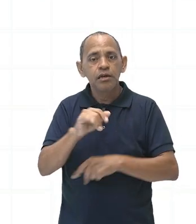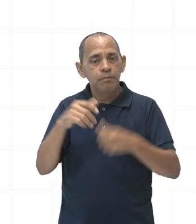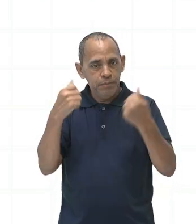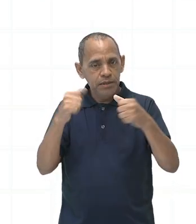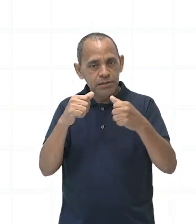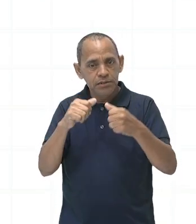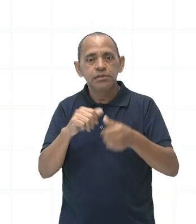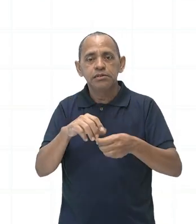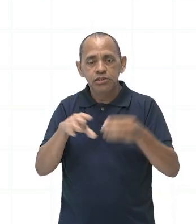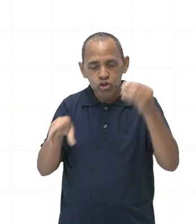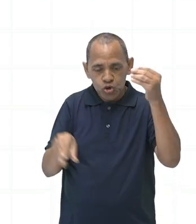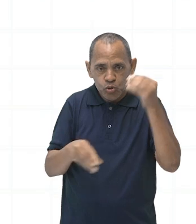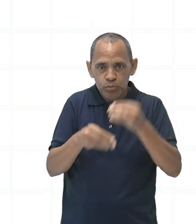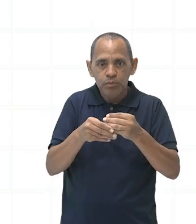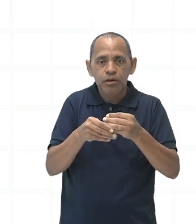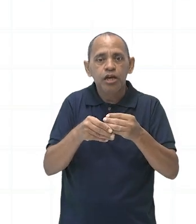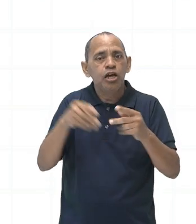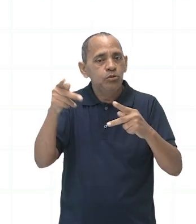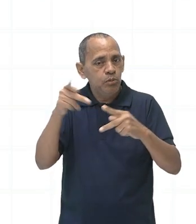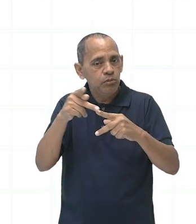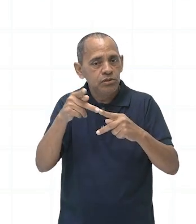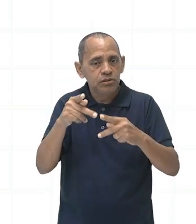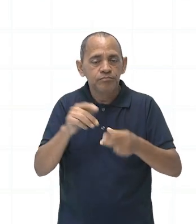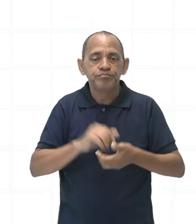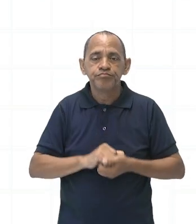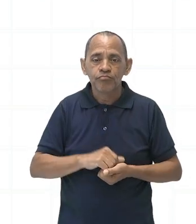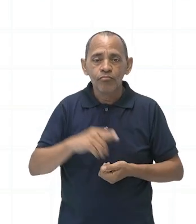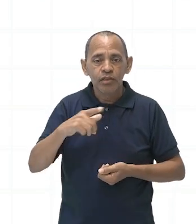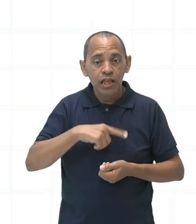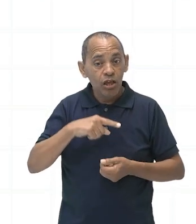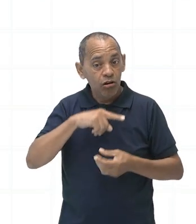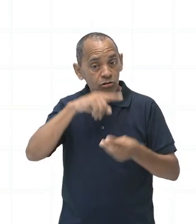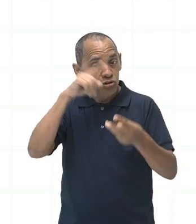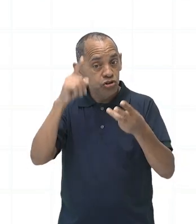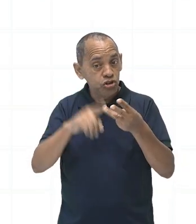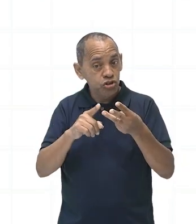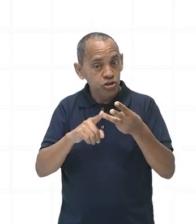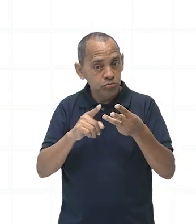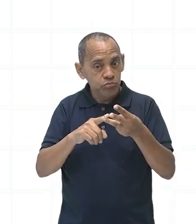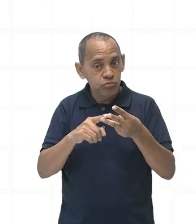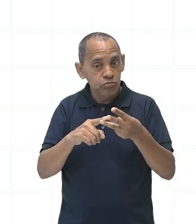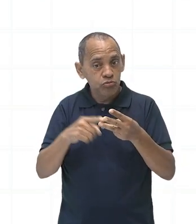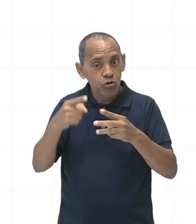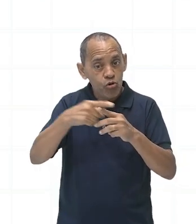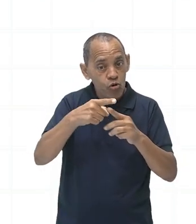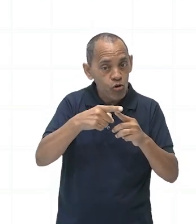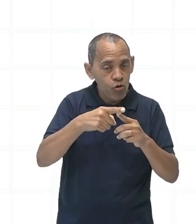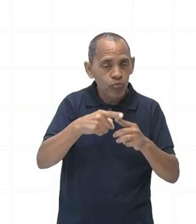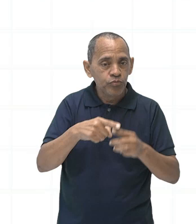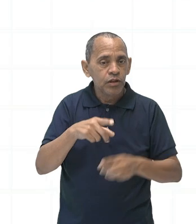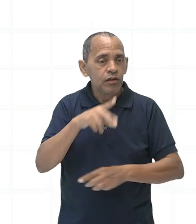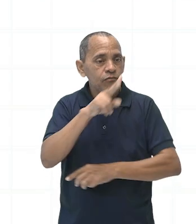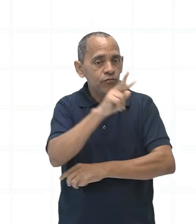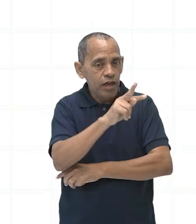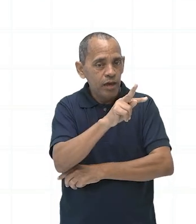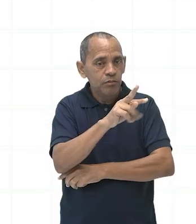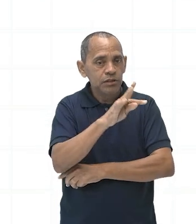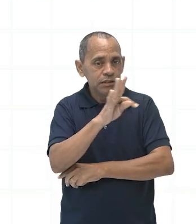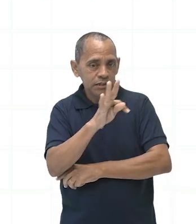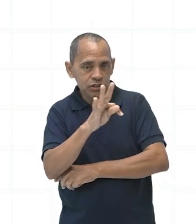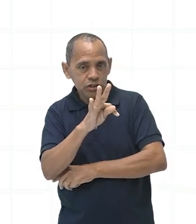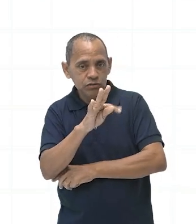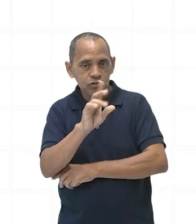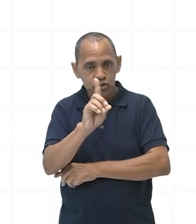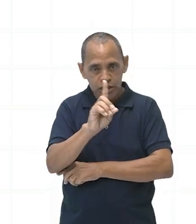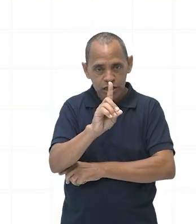na verdade, um verbo que precisa de dois tipos de complemento. Por isso ele se chama verbo transitivo direto e indireto, é o